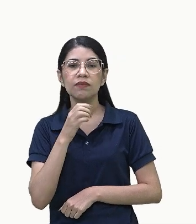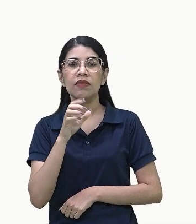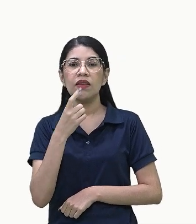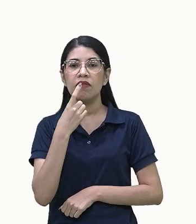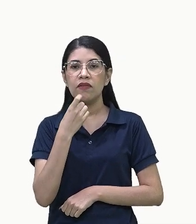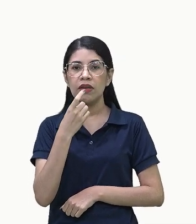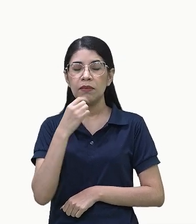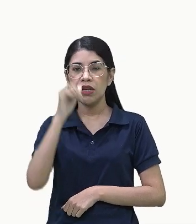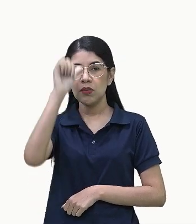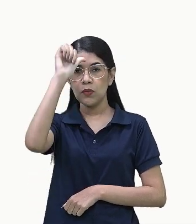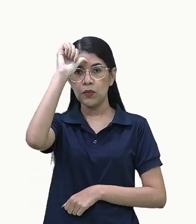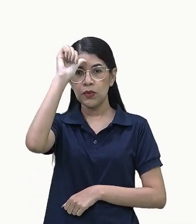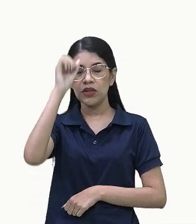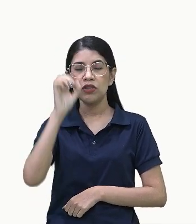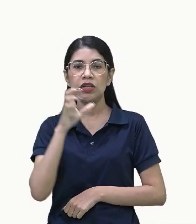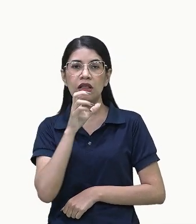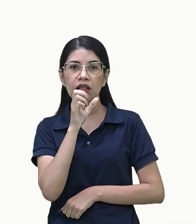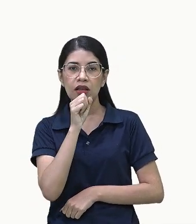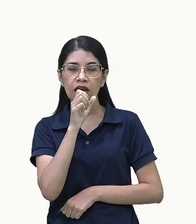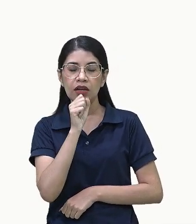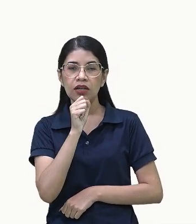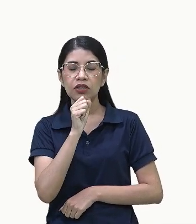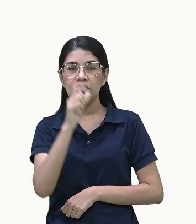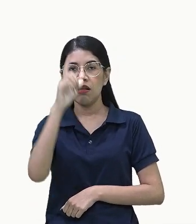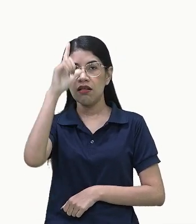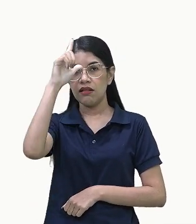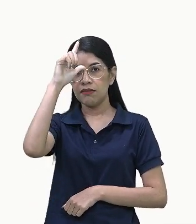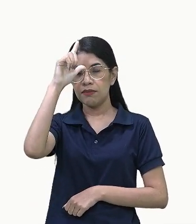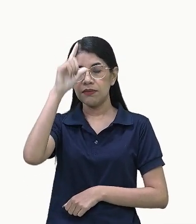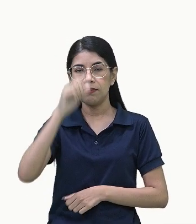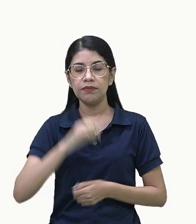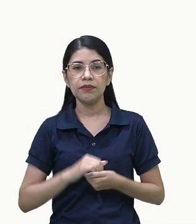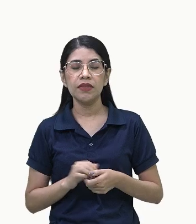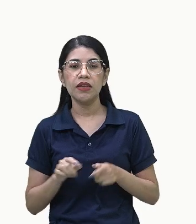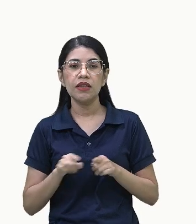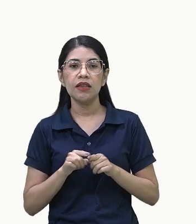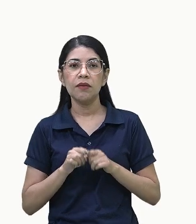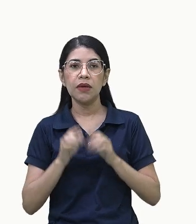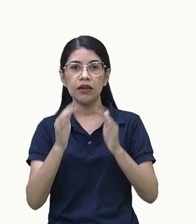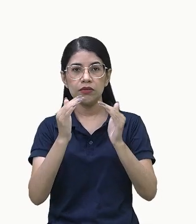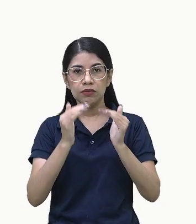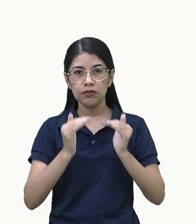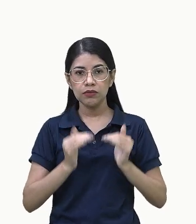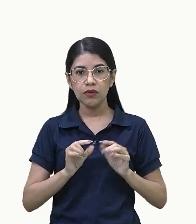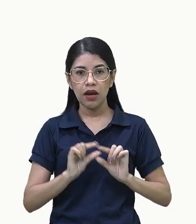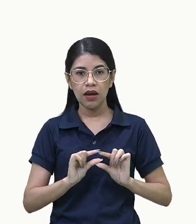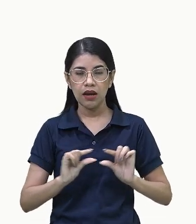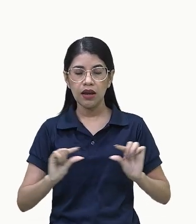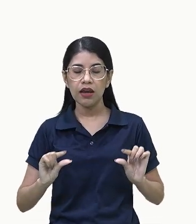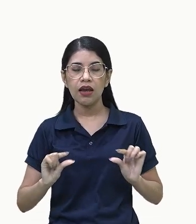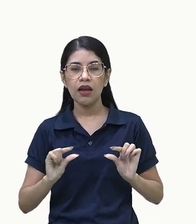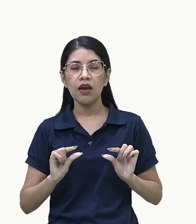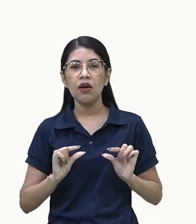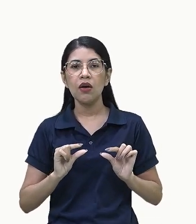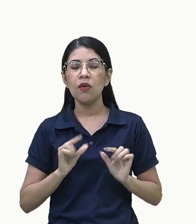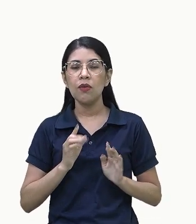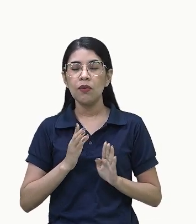laranja a Alemanha, tá? Então nós temos também a parte de baixo ali a fonte, né? O Ministério do Trabalho e de